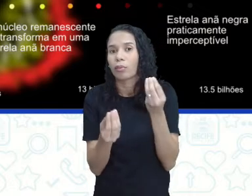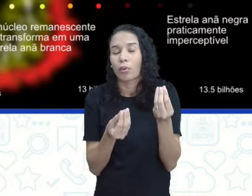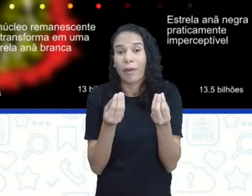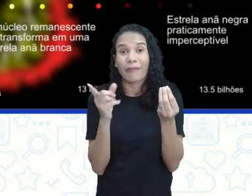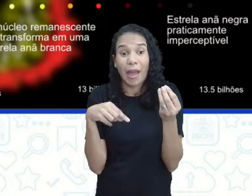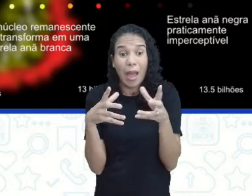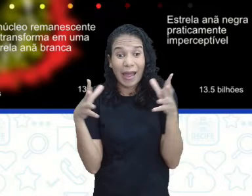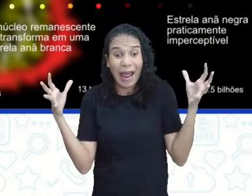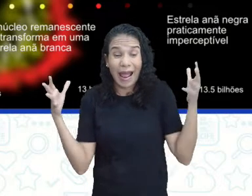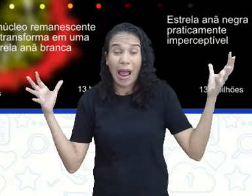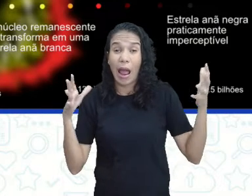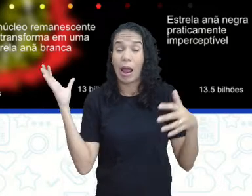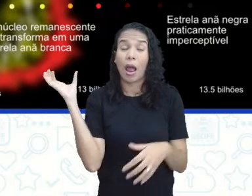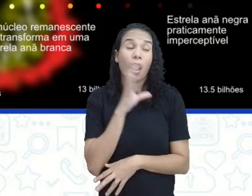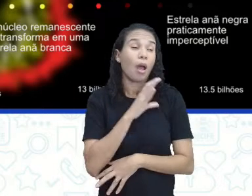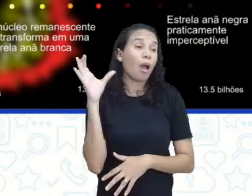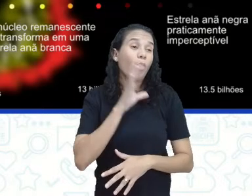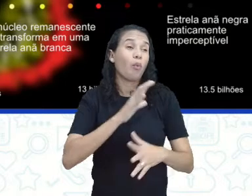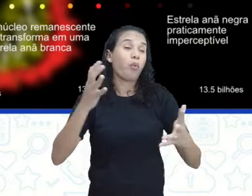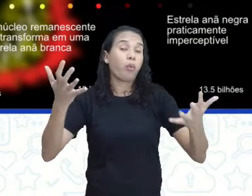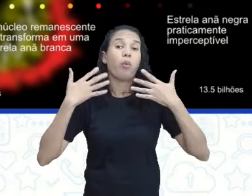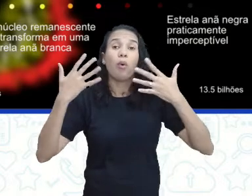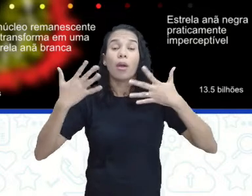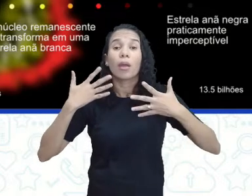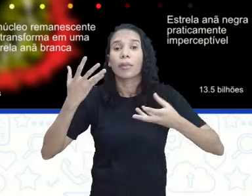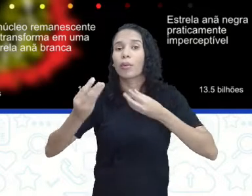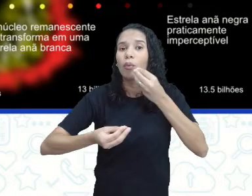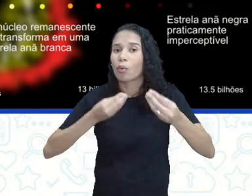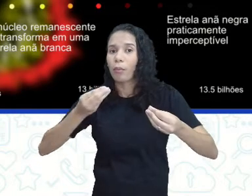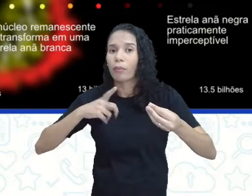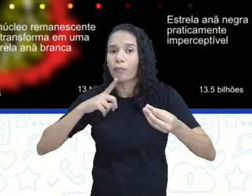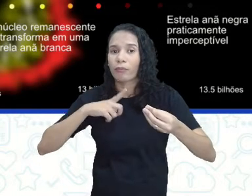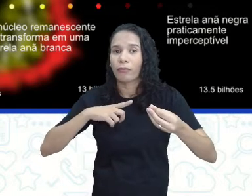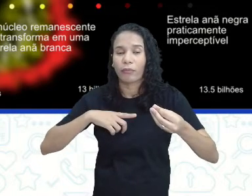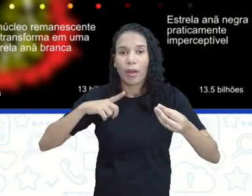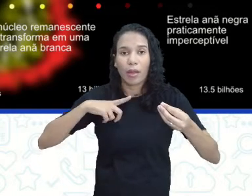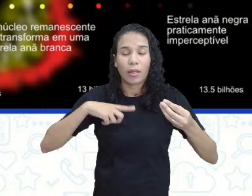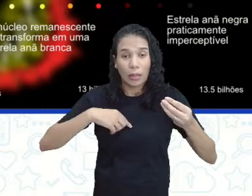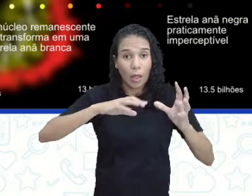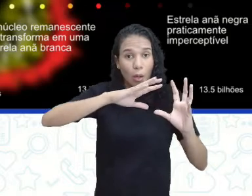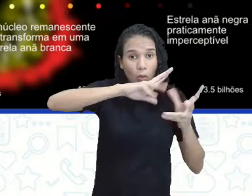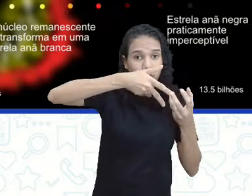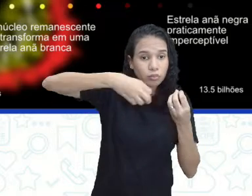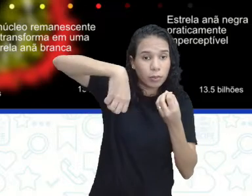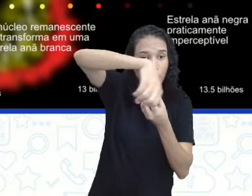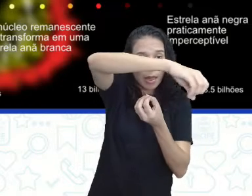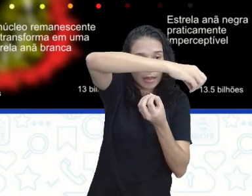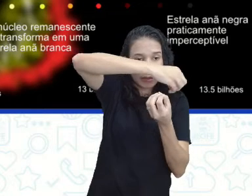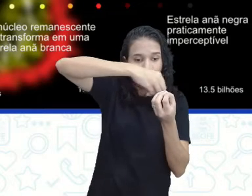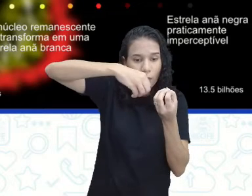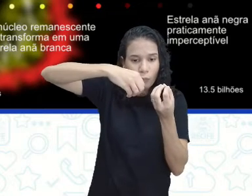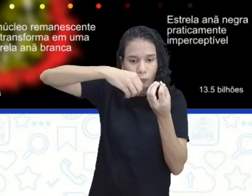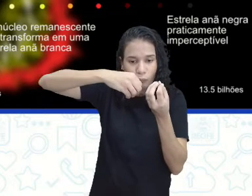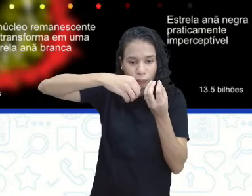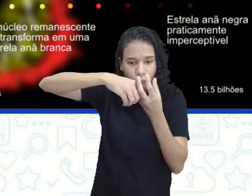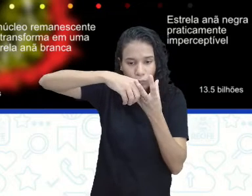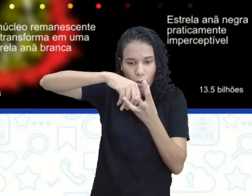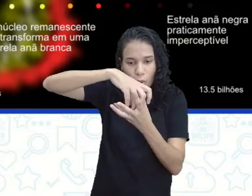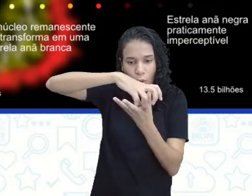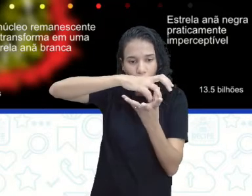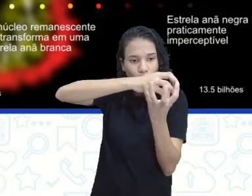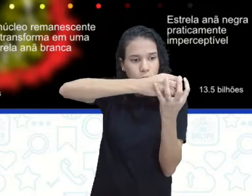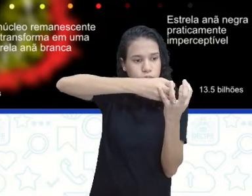tão grande, tão quente, que ele vai chegar, vai passar por Mercúrio, vai torrar Mercúrio todo,